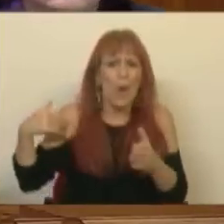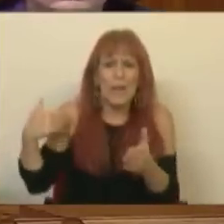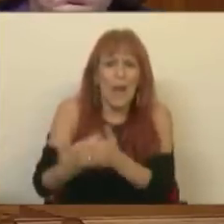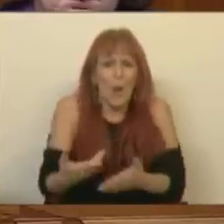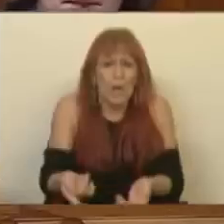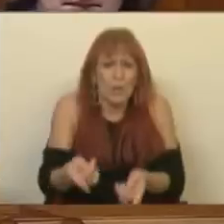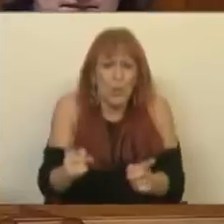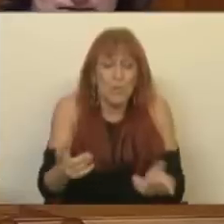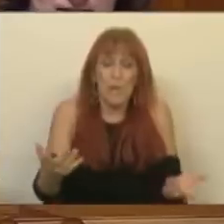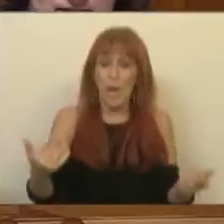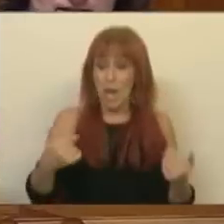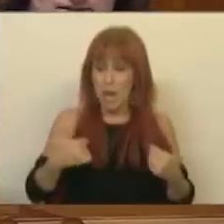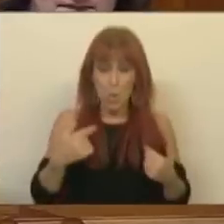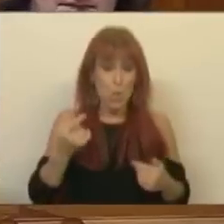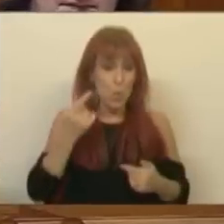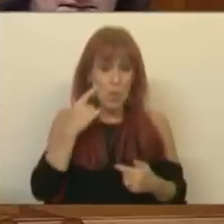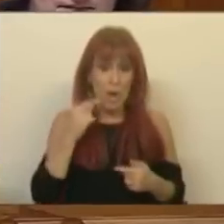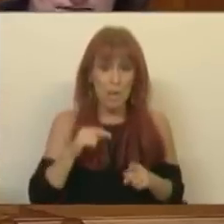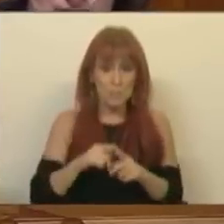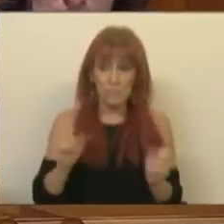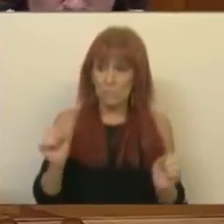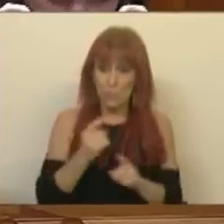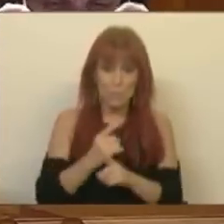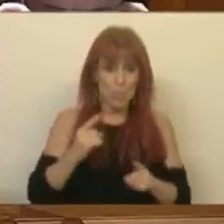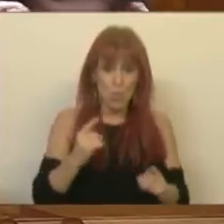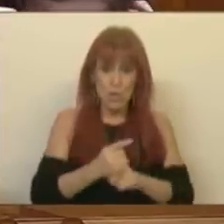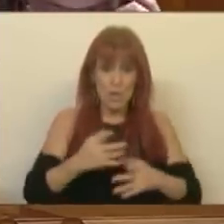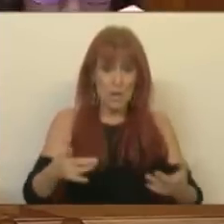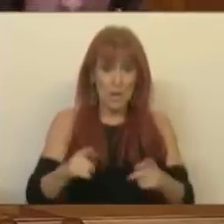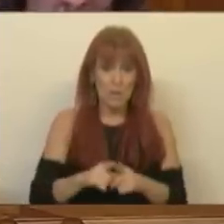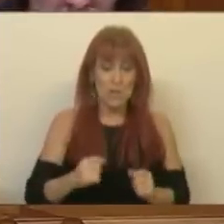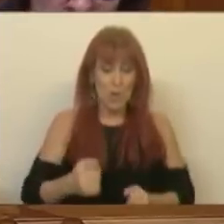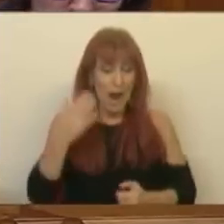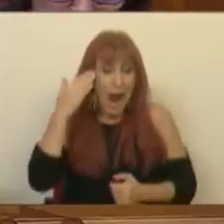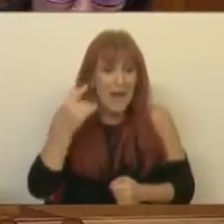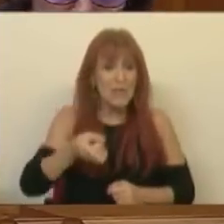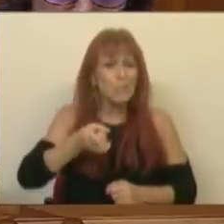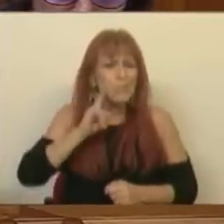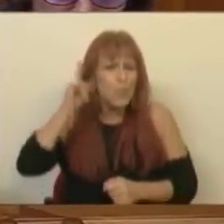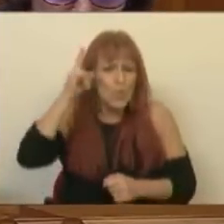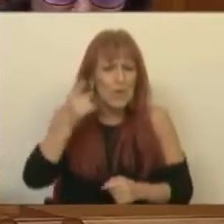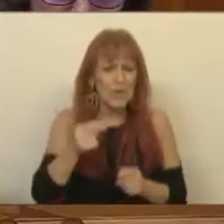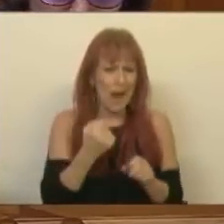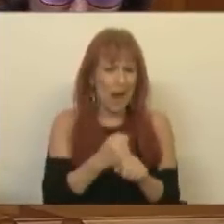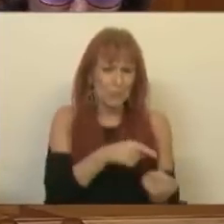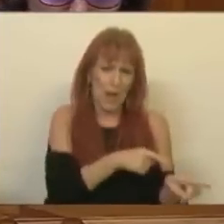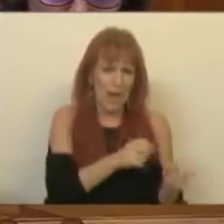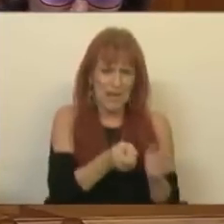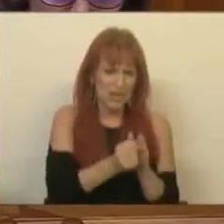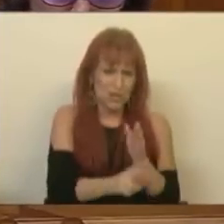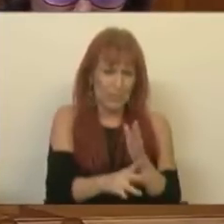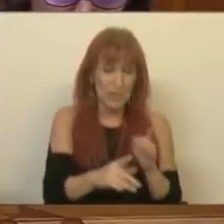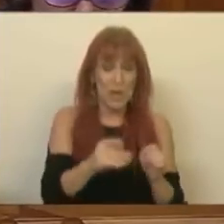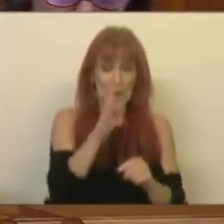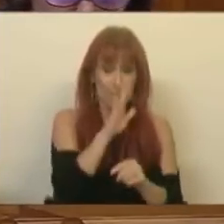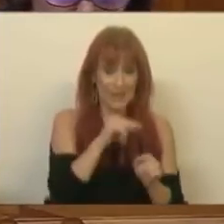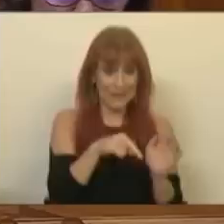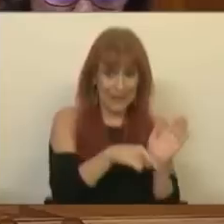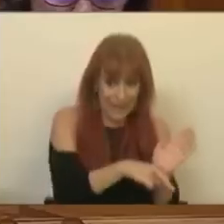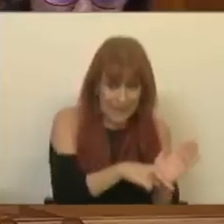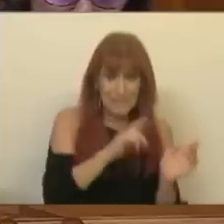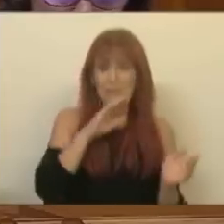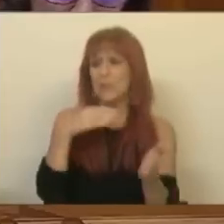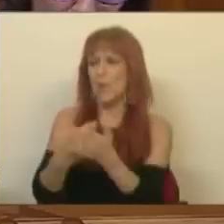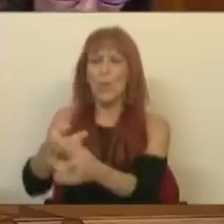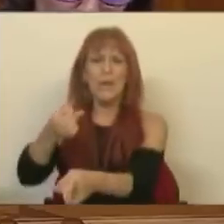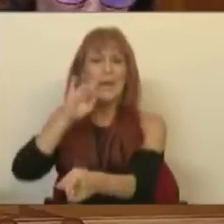agora eu pelo menos não conheço nenhum motivo para que se considere ilegal Ele sabe a prática desse ato é